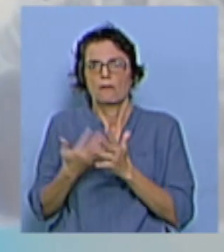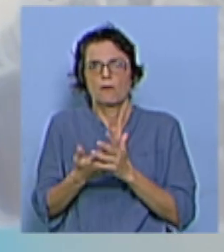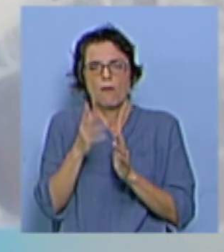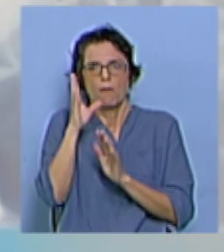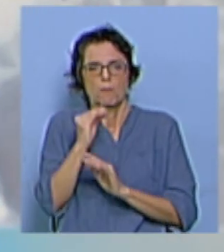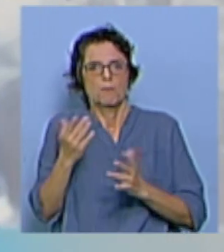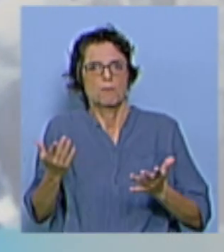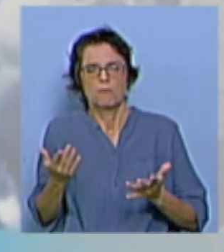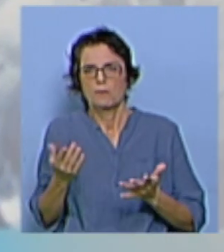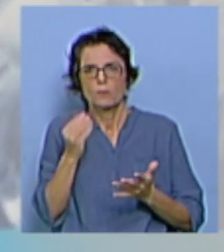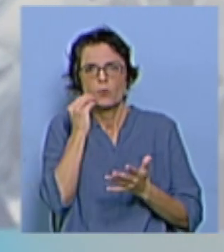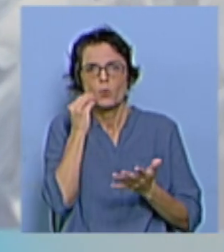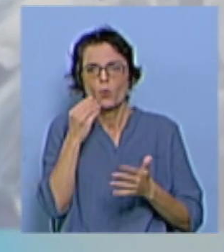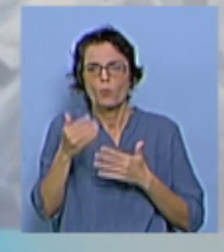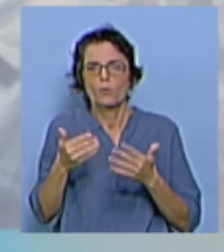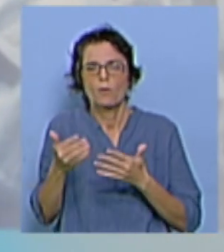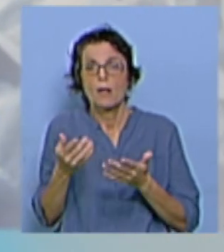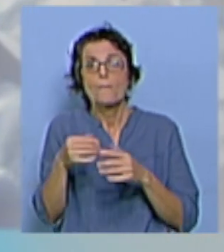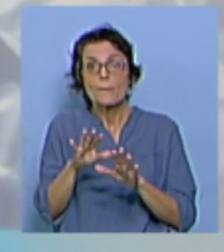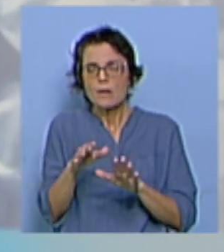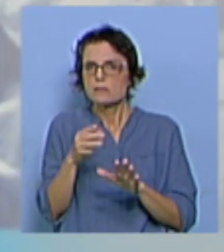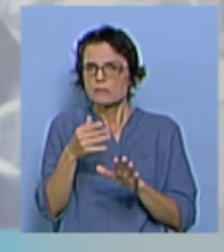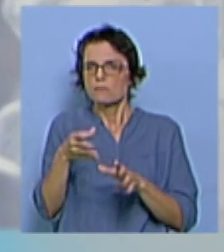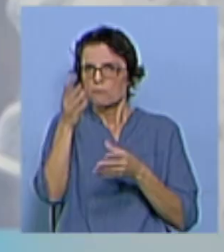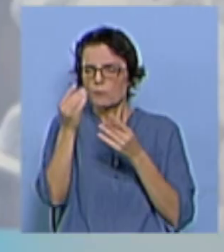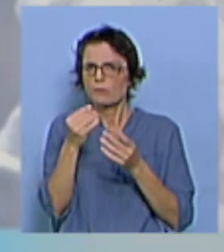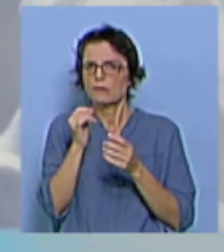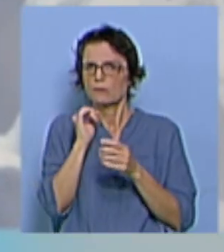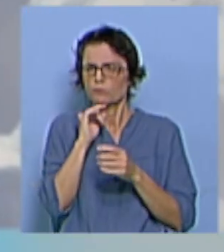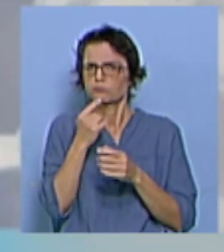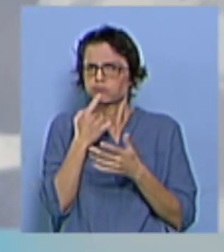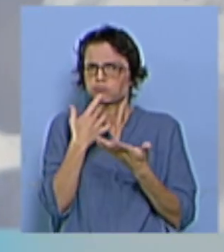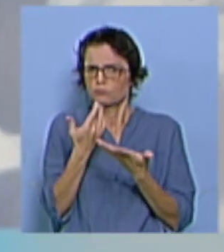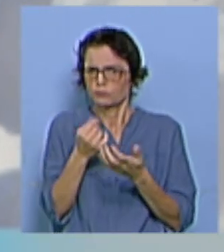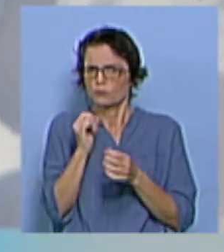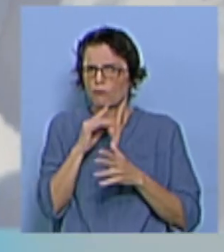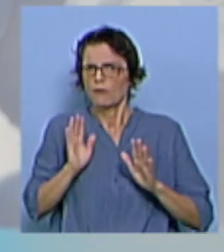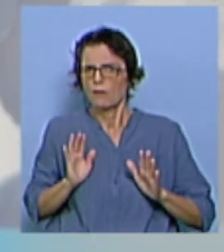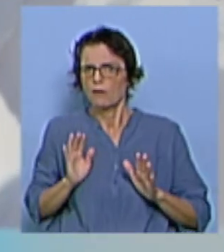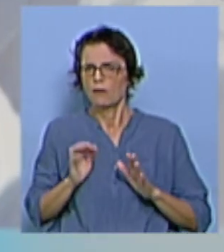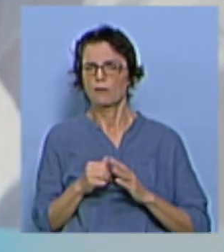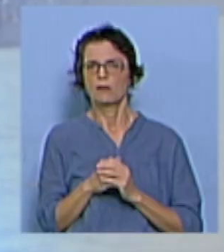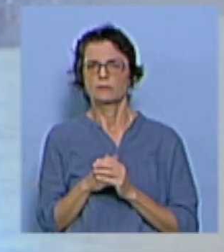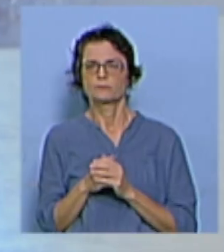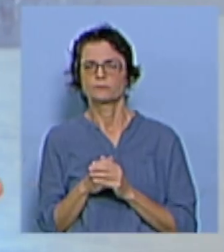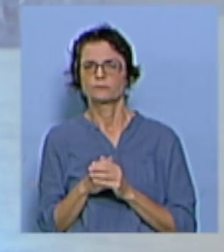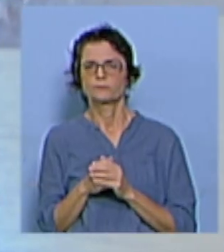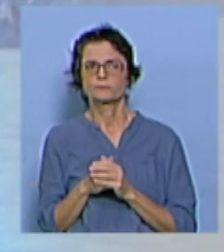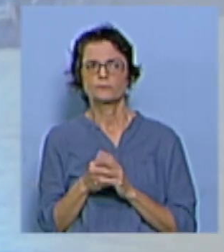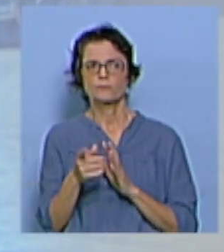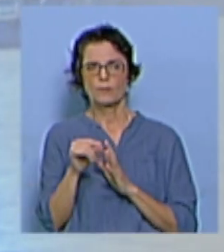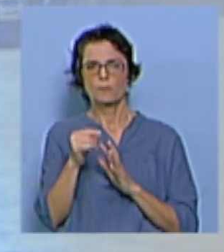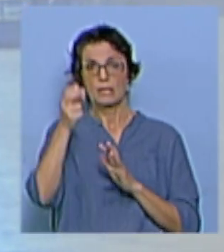muito, mas que eu acho que em geral as comunidades estão a explorar melhor, não é? E há um conceito